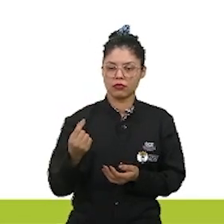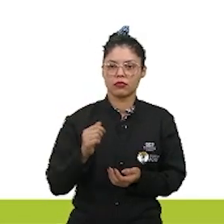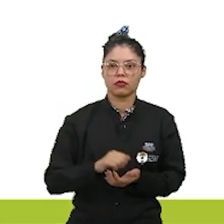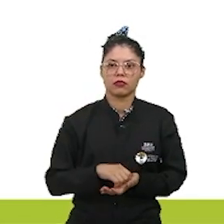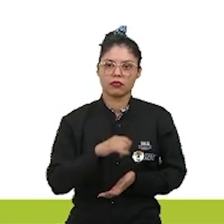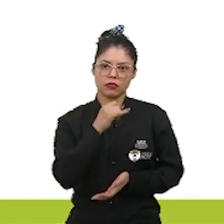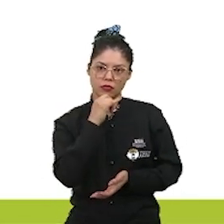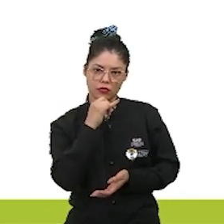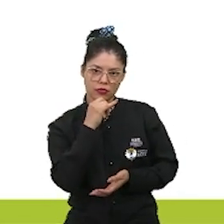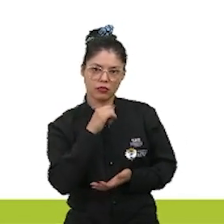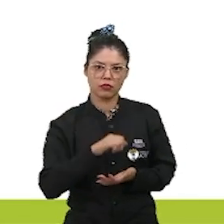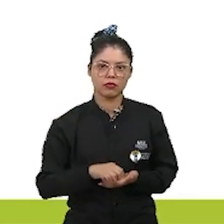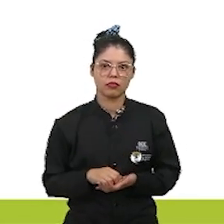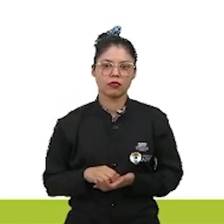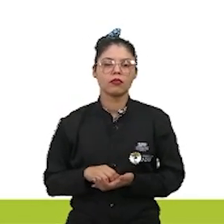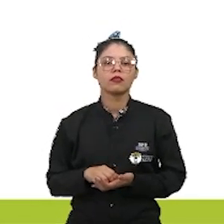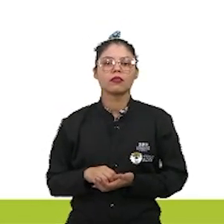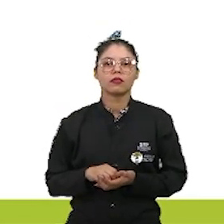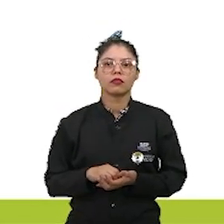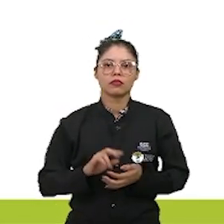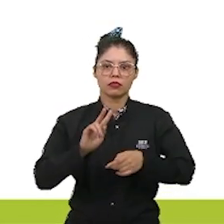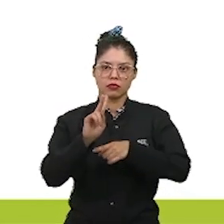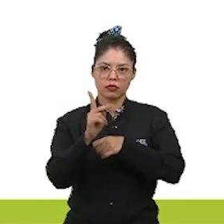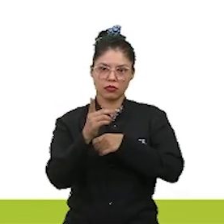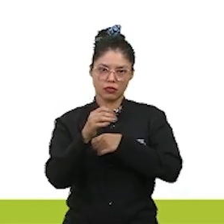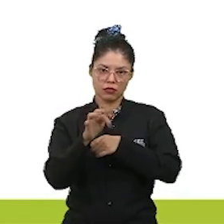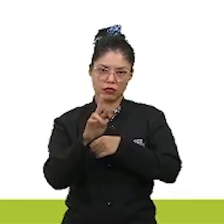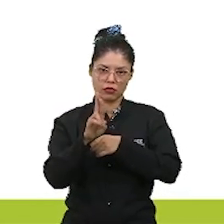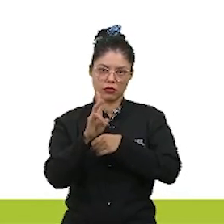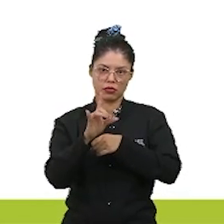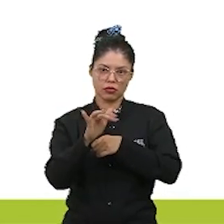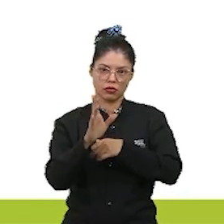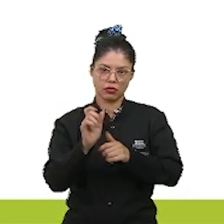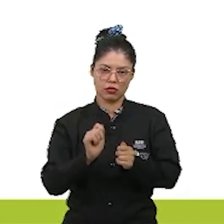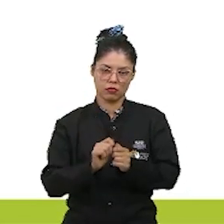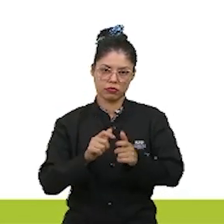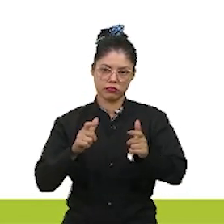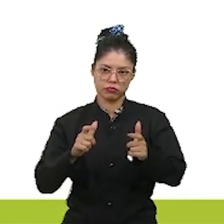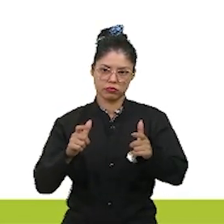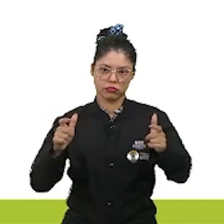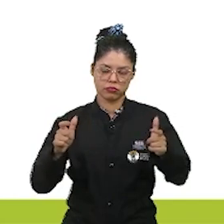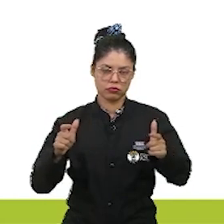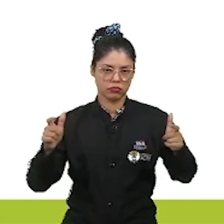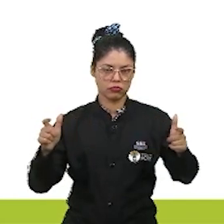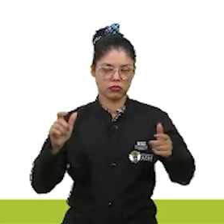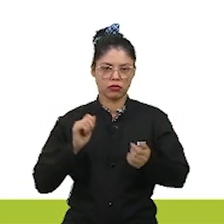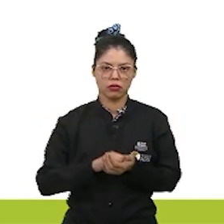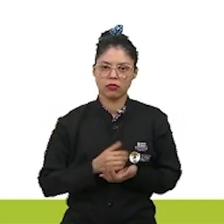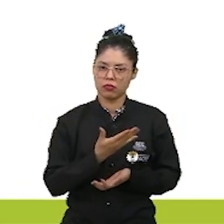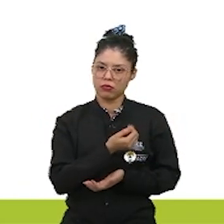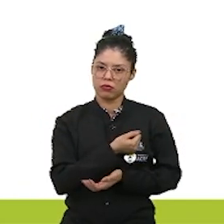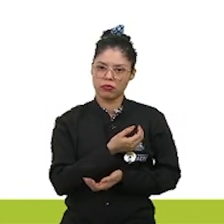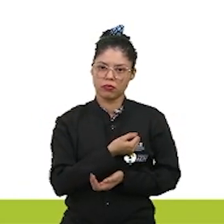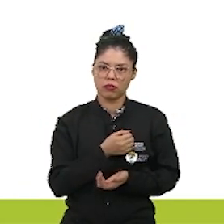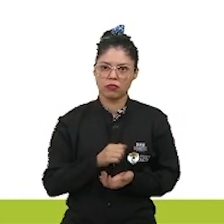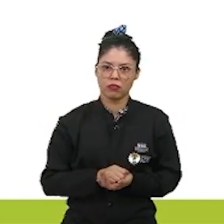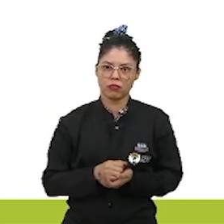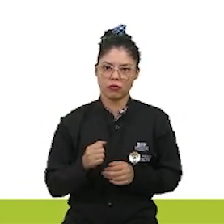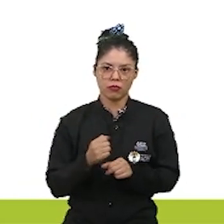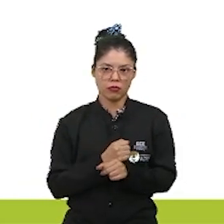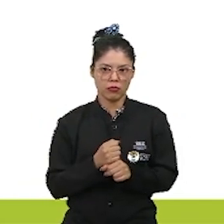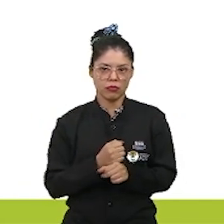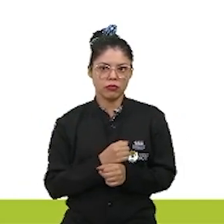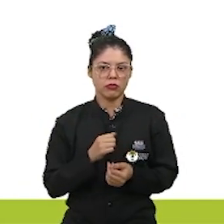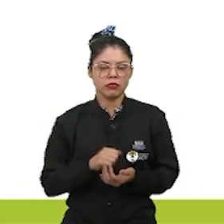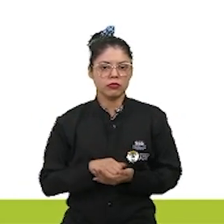Um exemplo disso são os haitianos, que têm aumentado em número nos últimos anos.